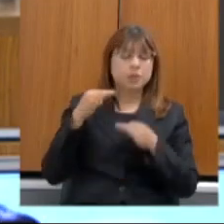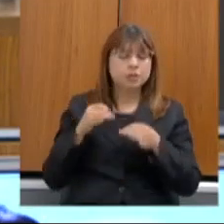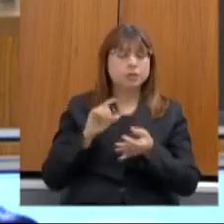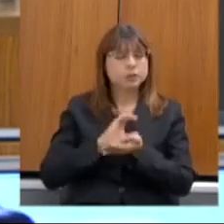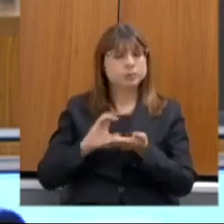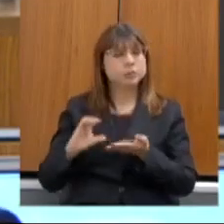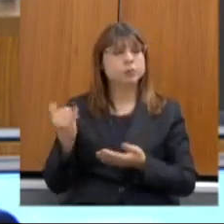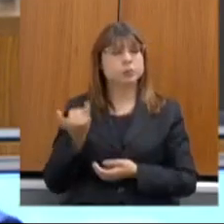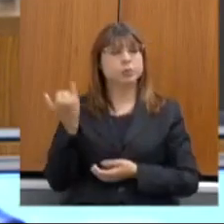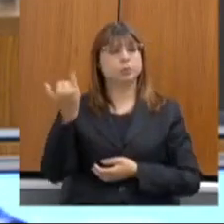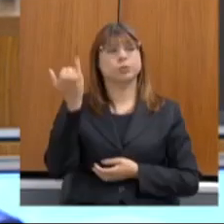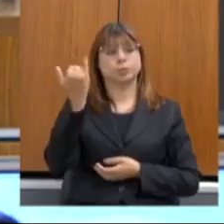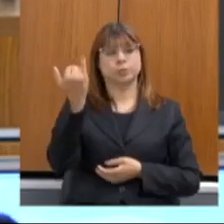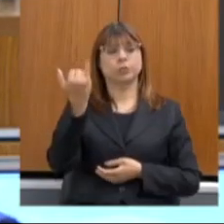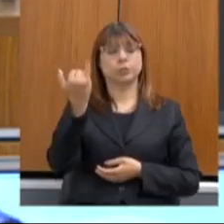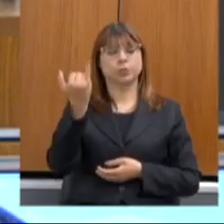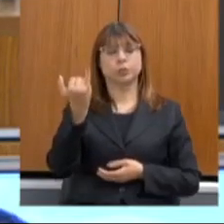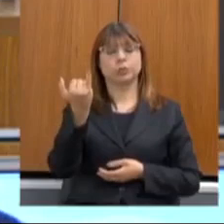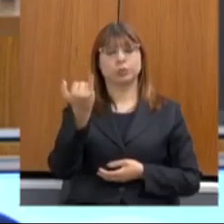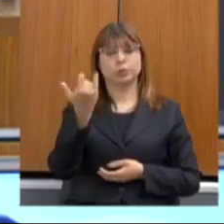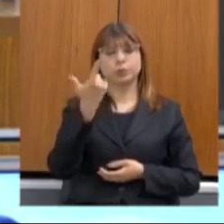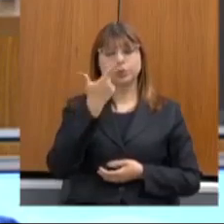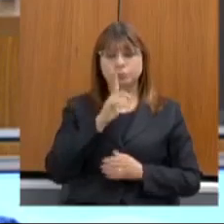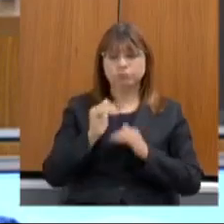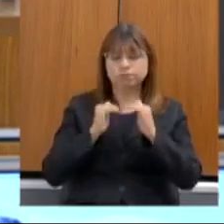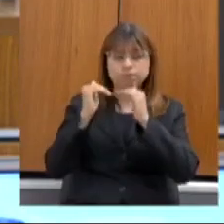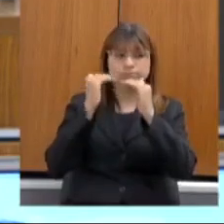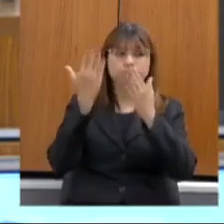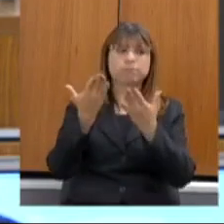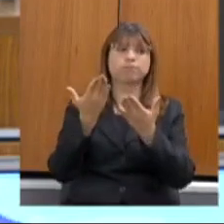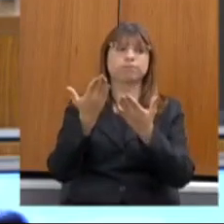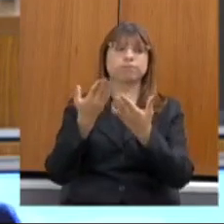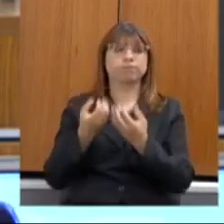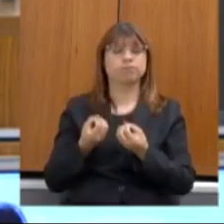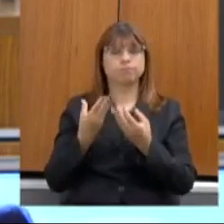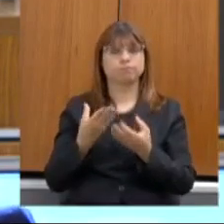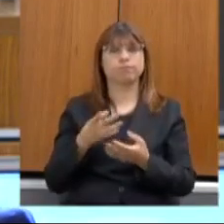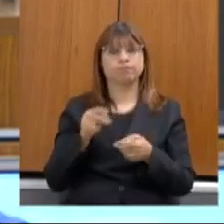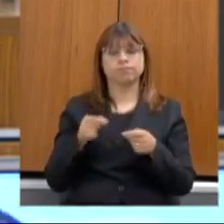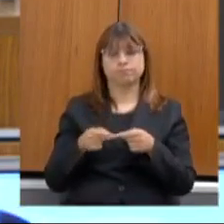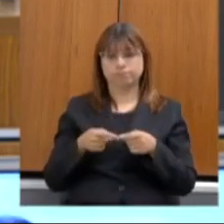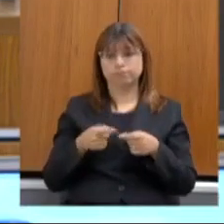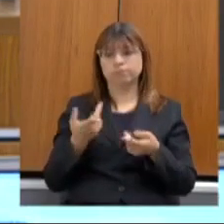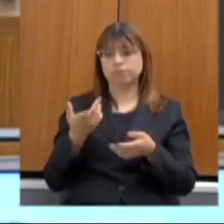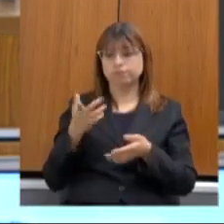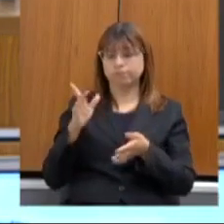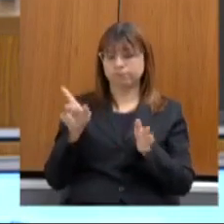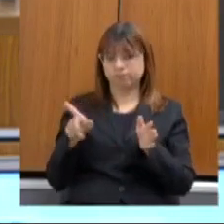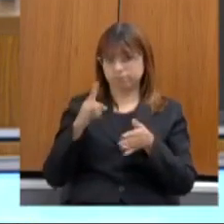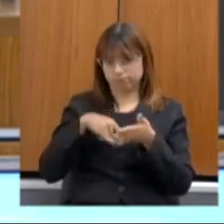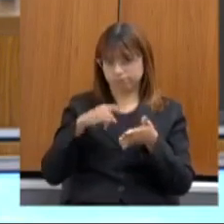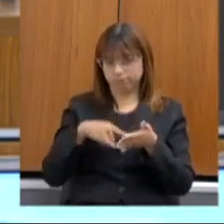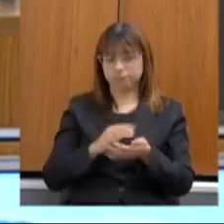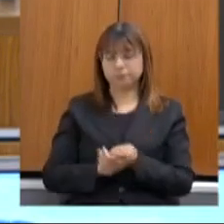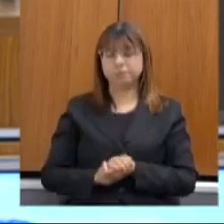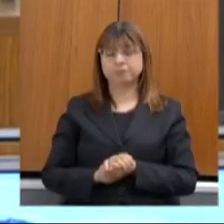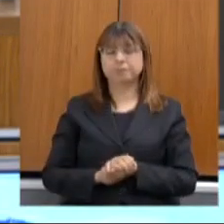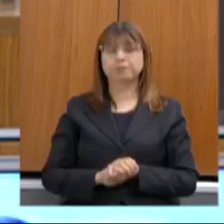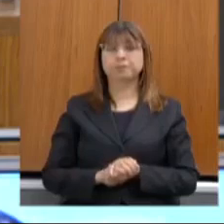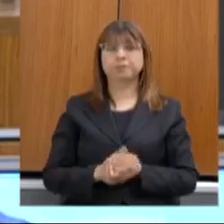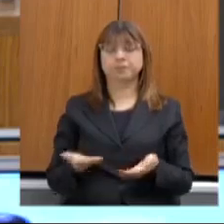serão importantíssimos para dar uma alavancada na entrega desses títulos agradeço de coração